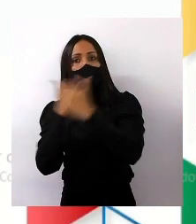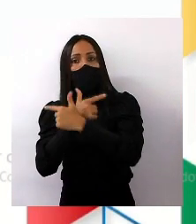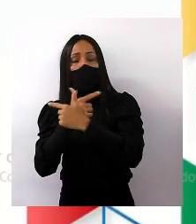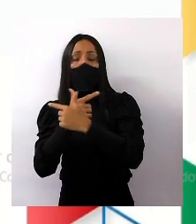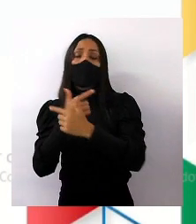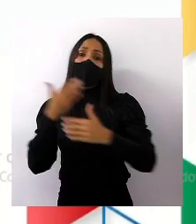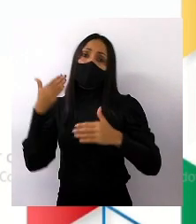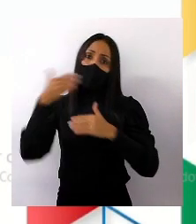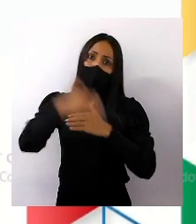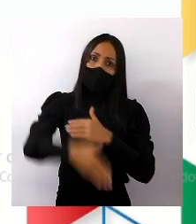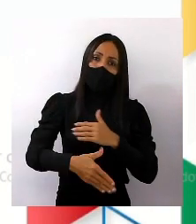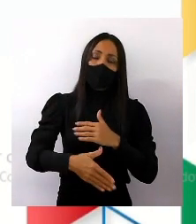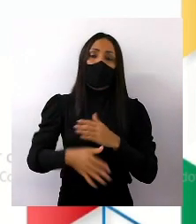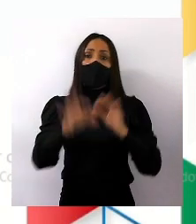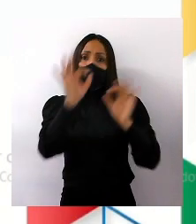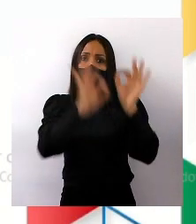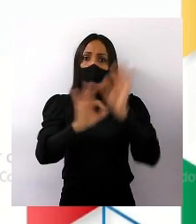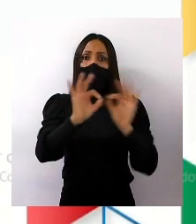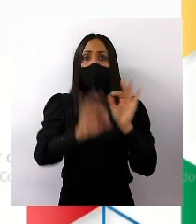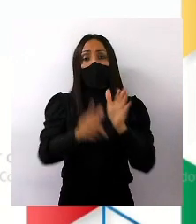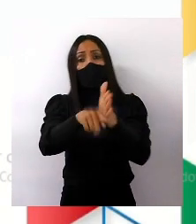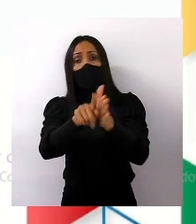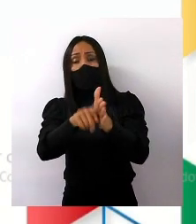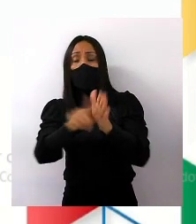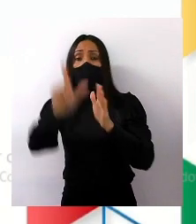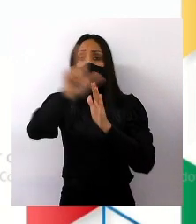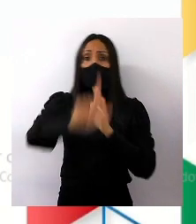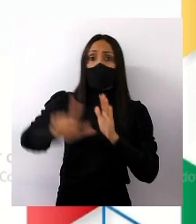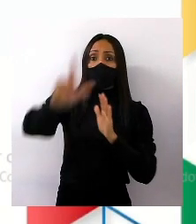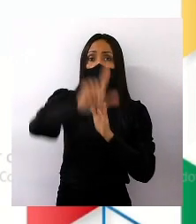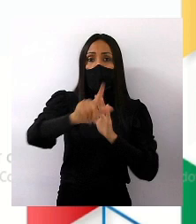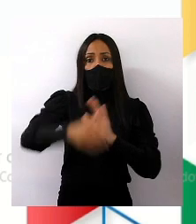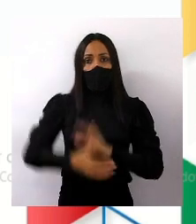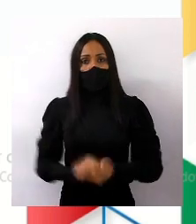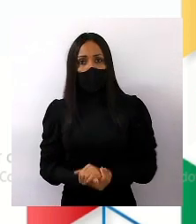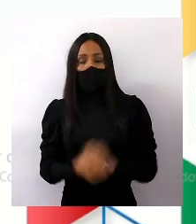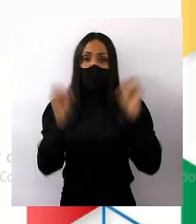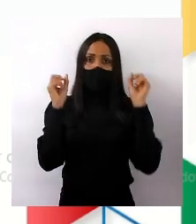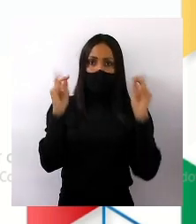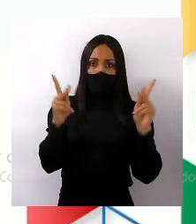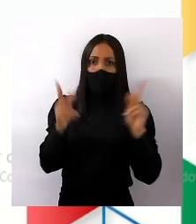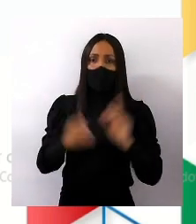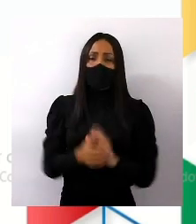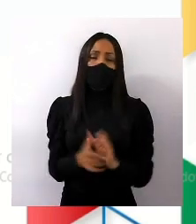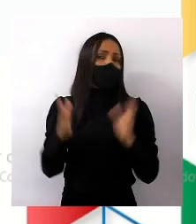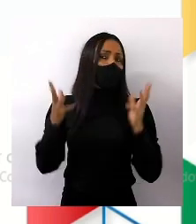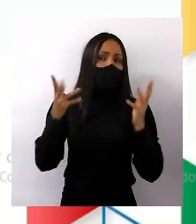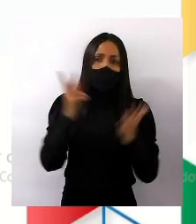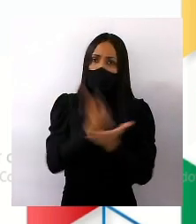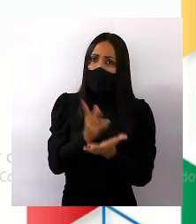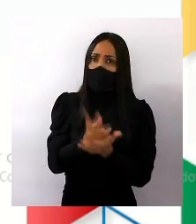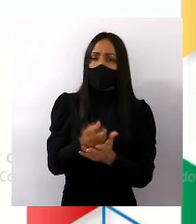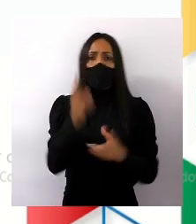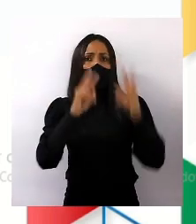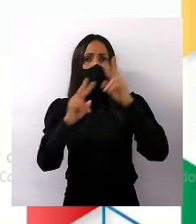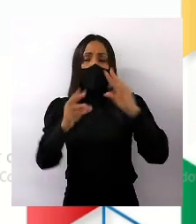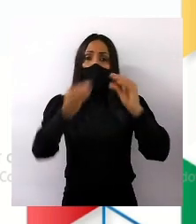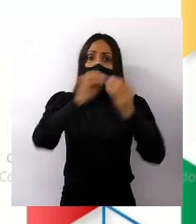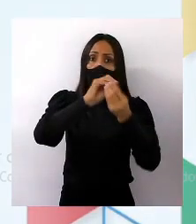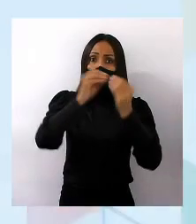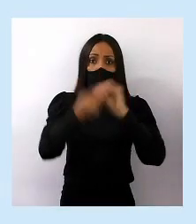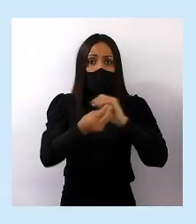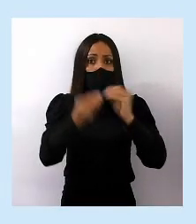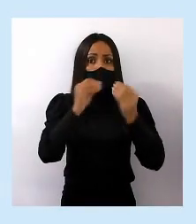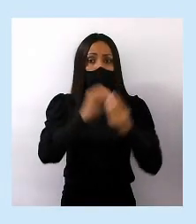da produção do gênero literário chamado de gênero dramático, ok? Então, todas as vezes que você vira uma novela, que você